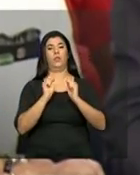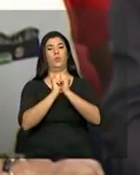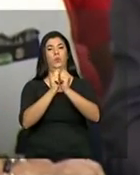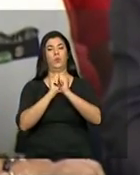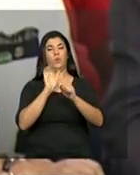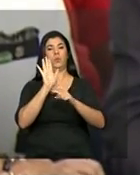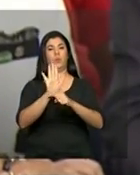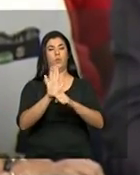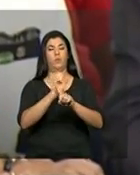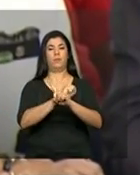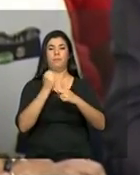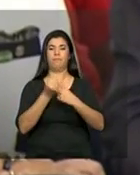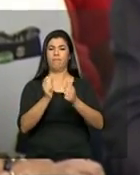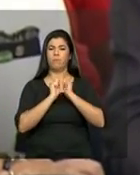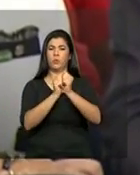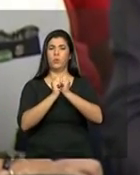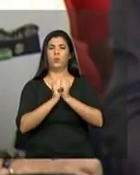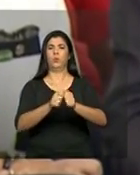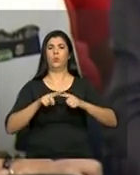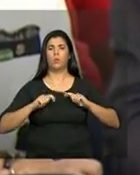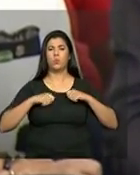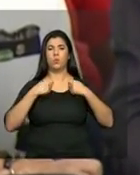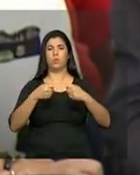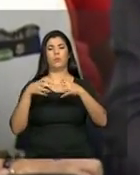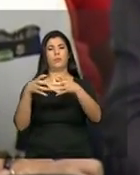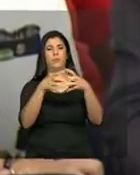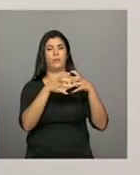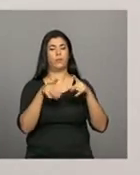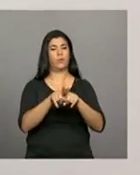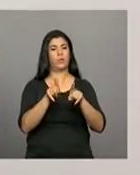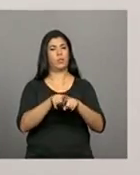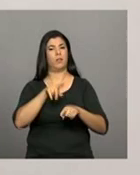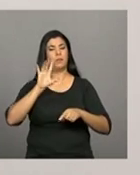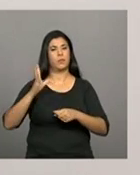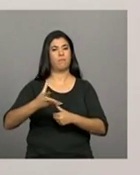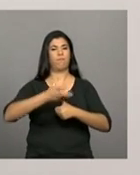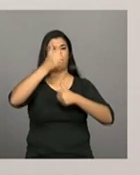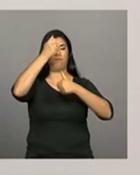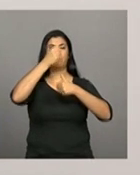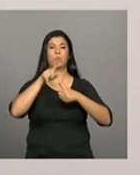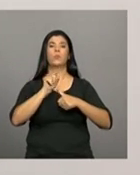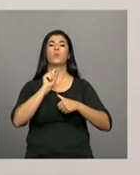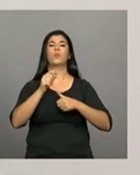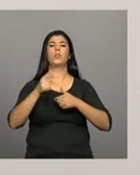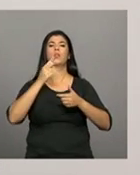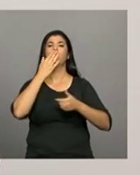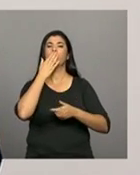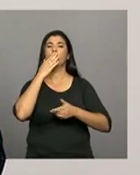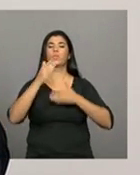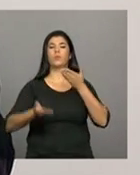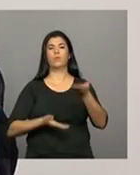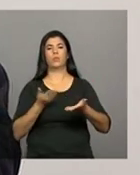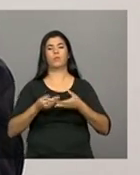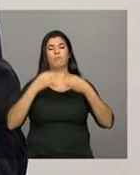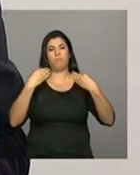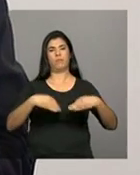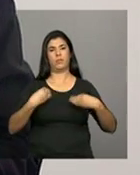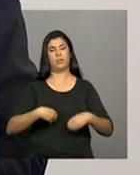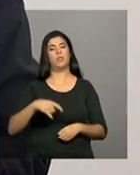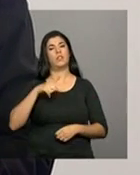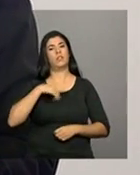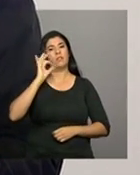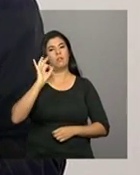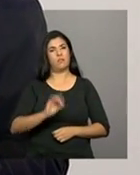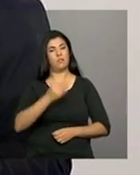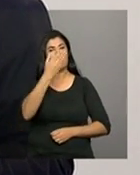assistentes sociais. Isso é um esforço conjunto para resgatar realmente esse atendimento. E eu tenho certeza,